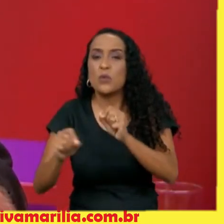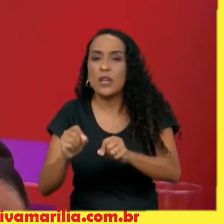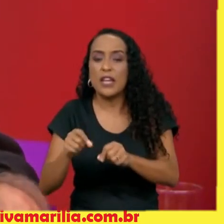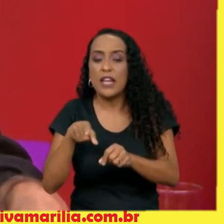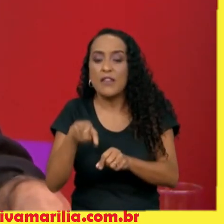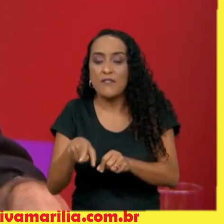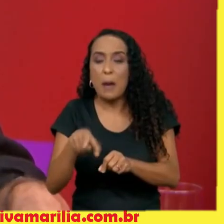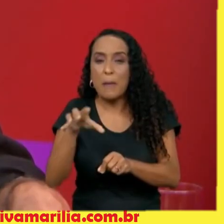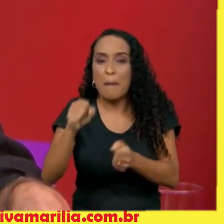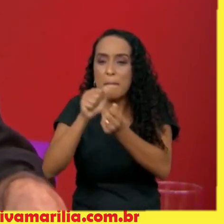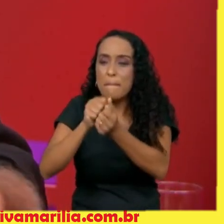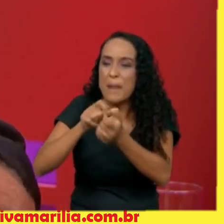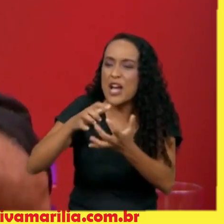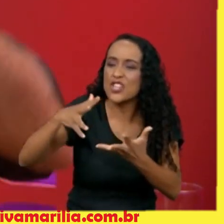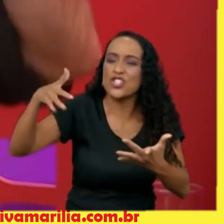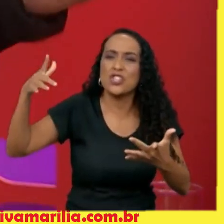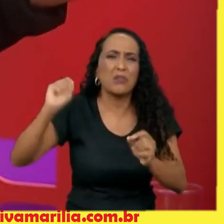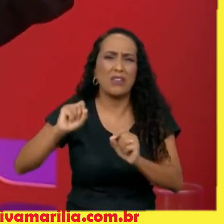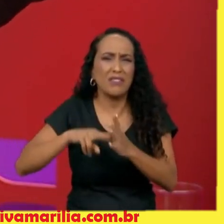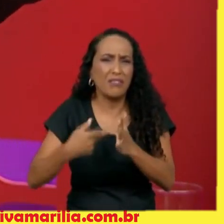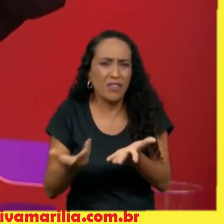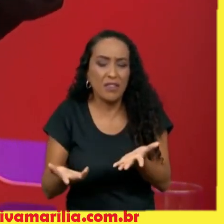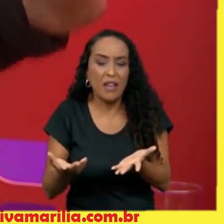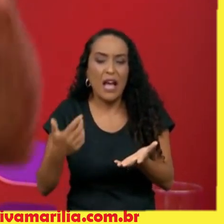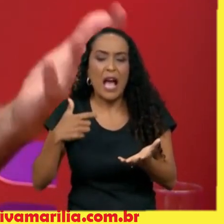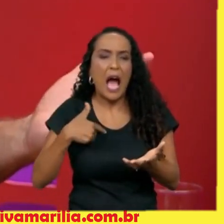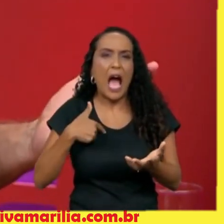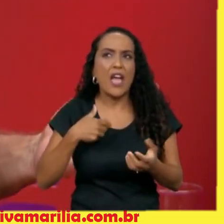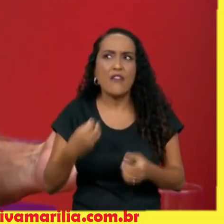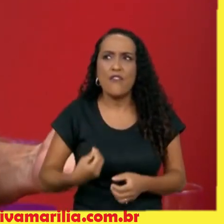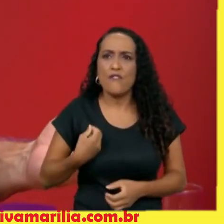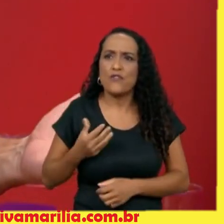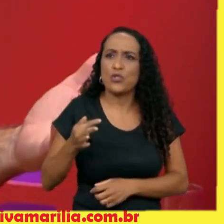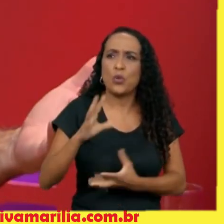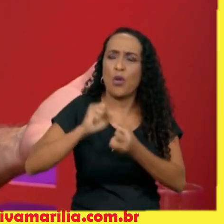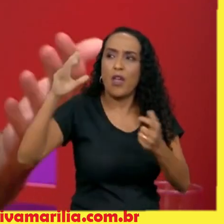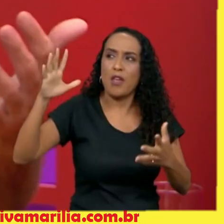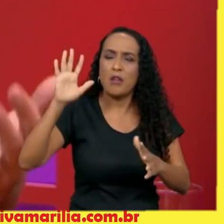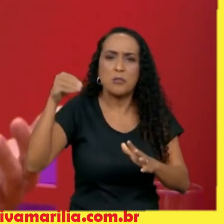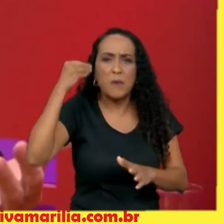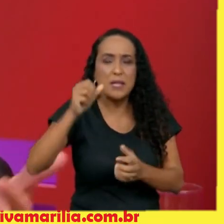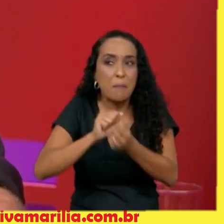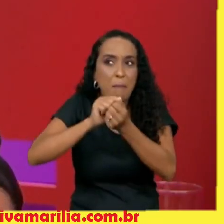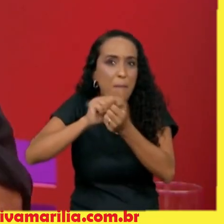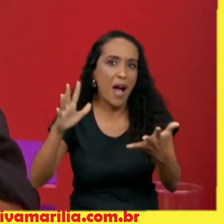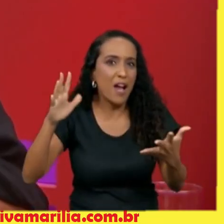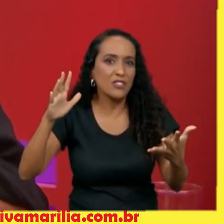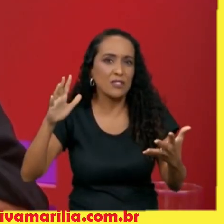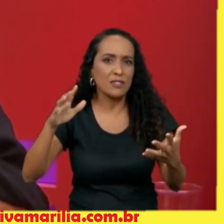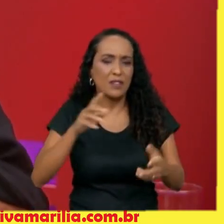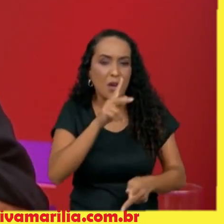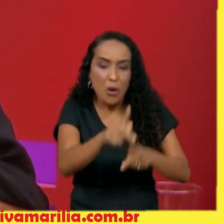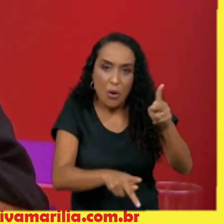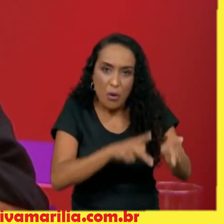pegar a magia. O que é isso do negócio? Não, eu vou ficar rico. É a experiência mágica. Leandro, o pobre